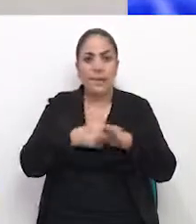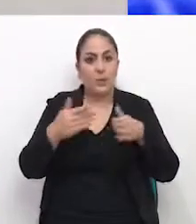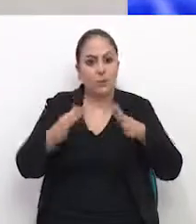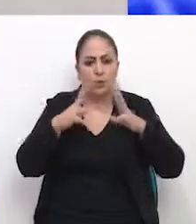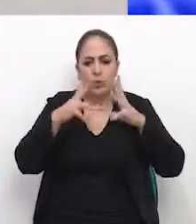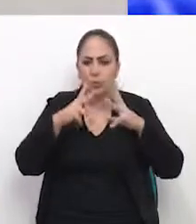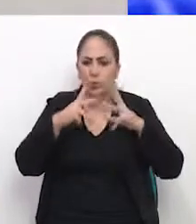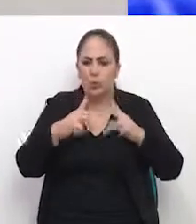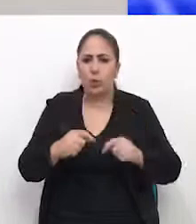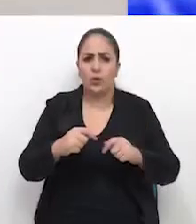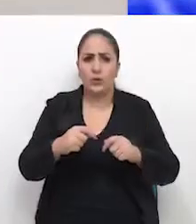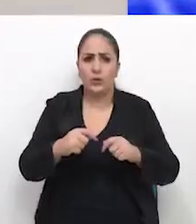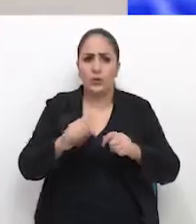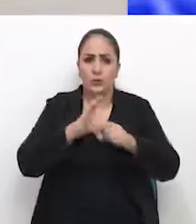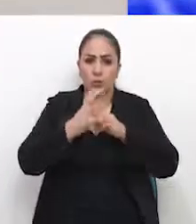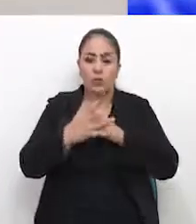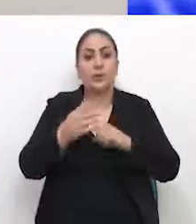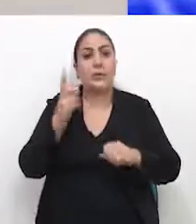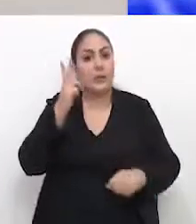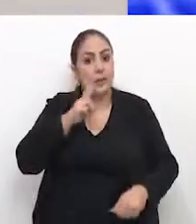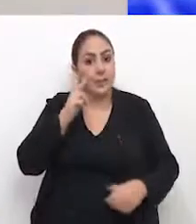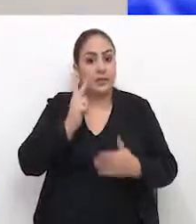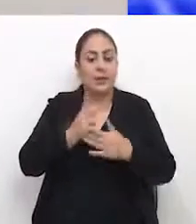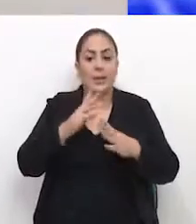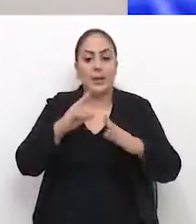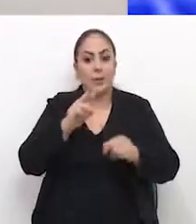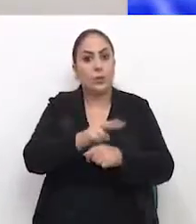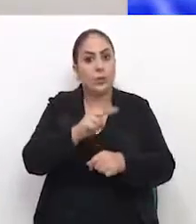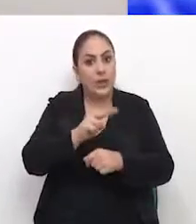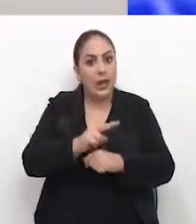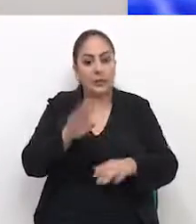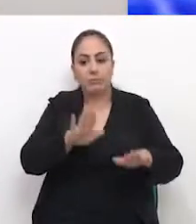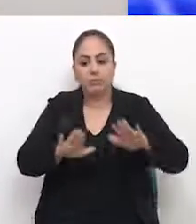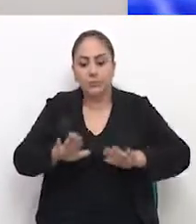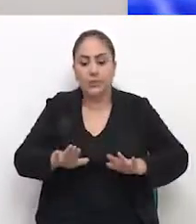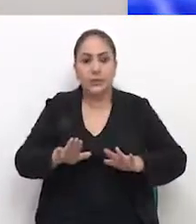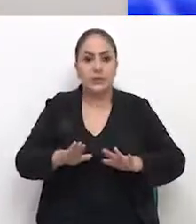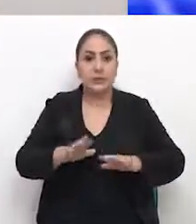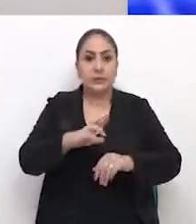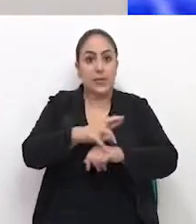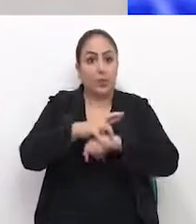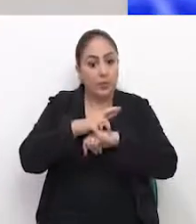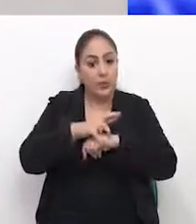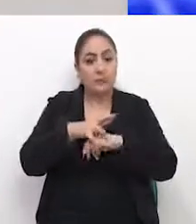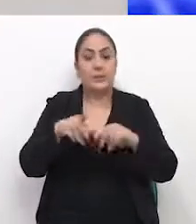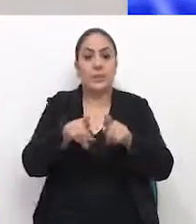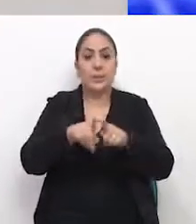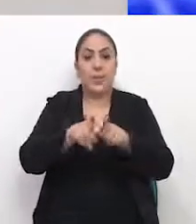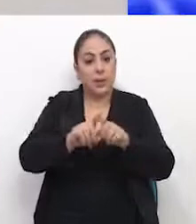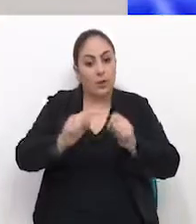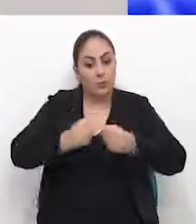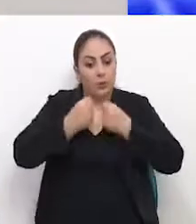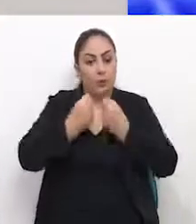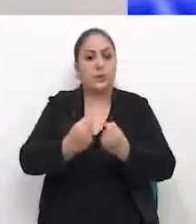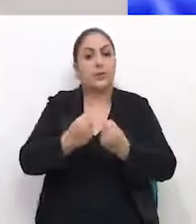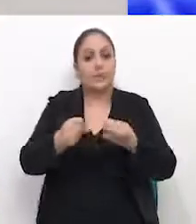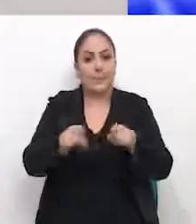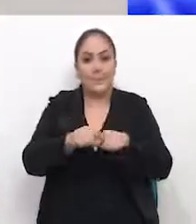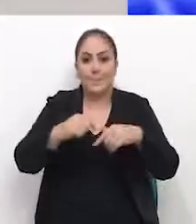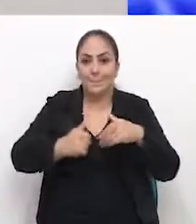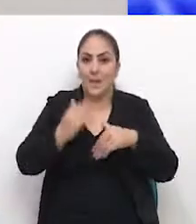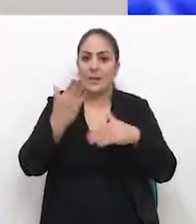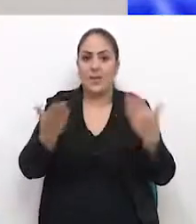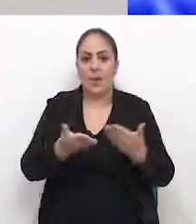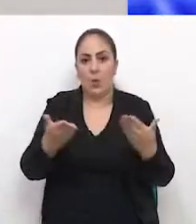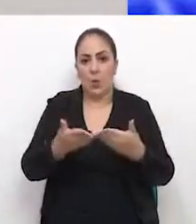normalmente durante toda a pandemia. Lembrando que sempre tomando todos os cuidados, né, de biossegurança, que foram